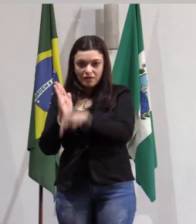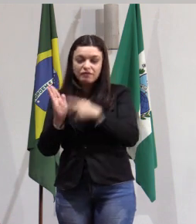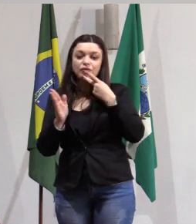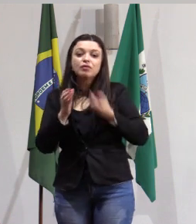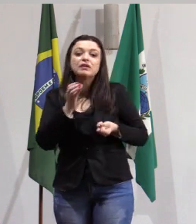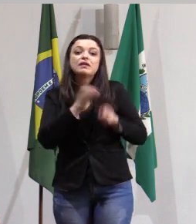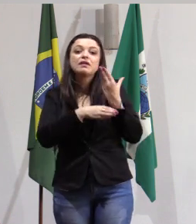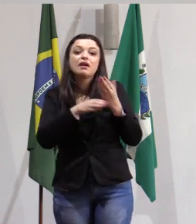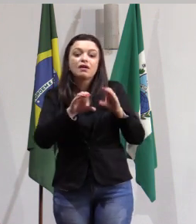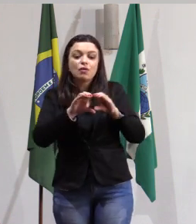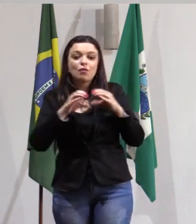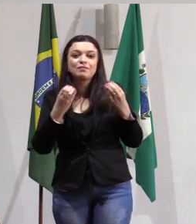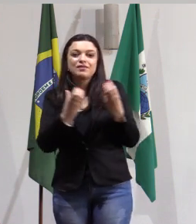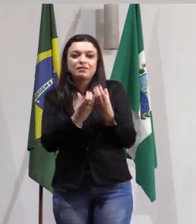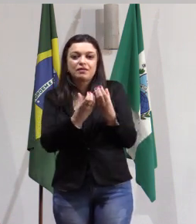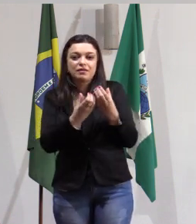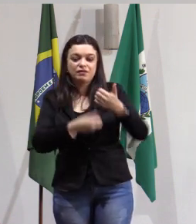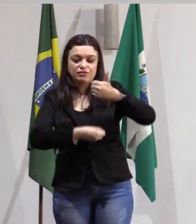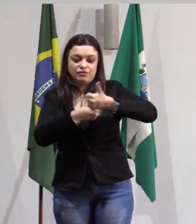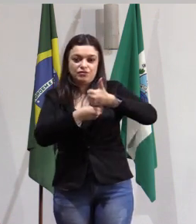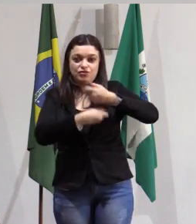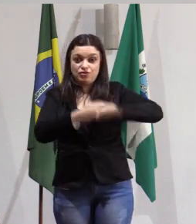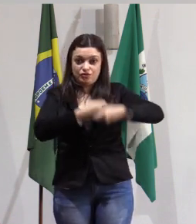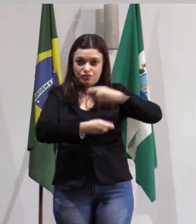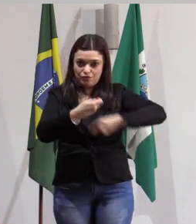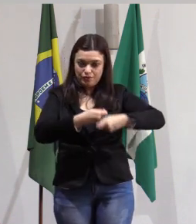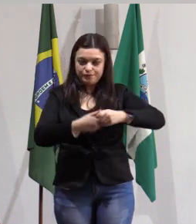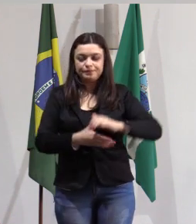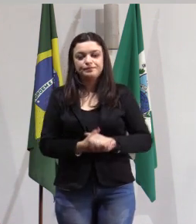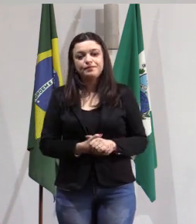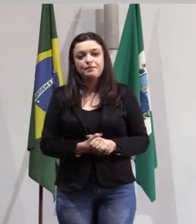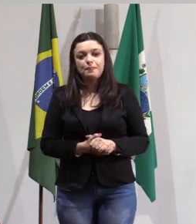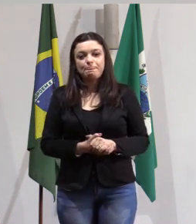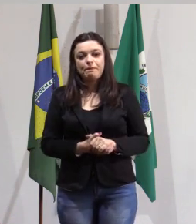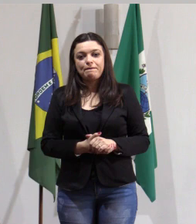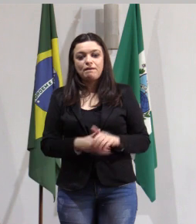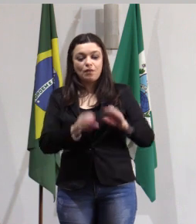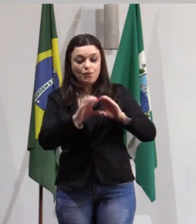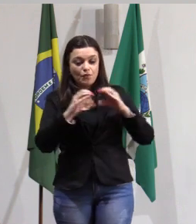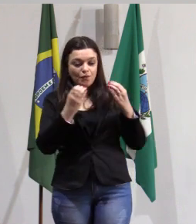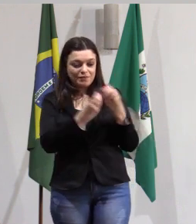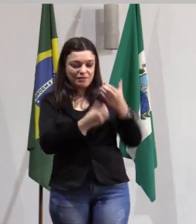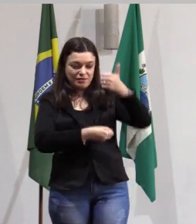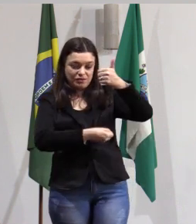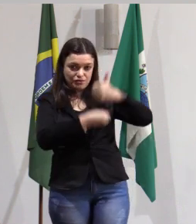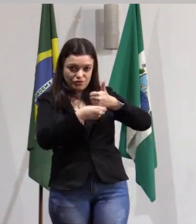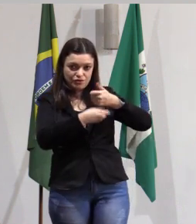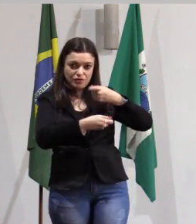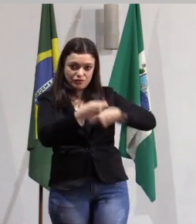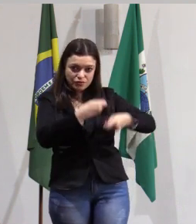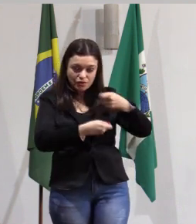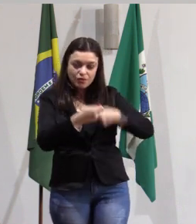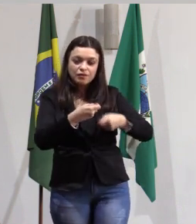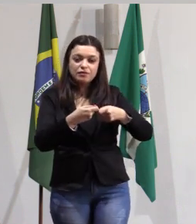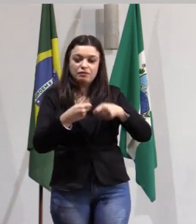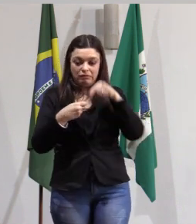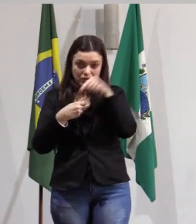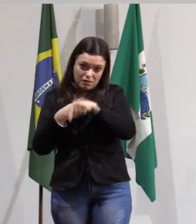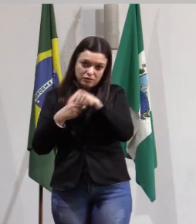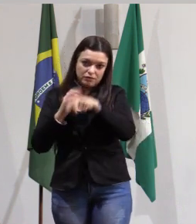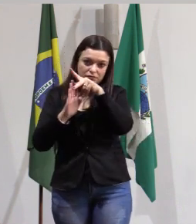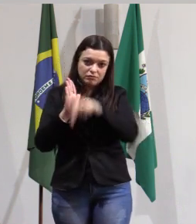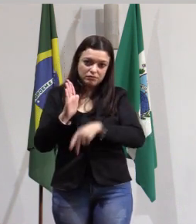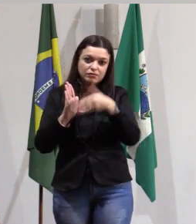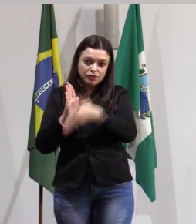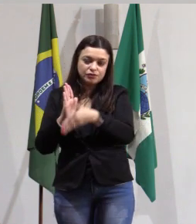comitê gestor. Um comitê gestor, enfim, do programa.